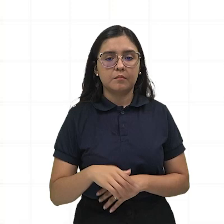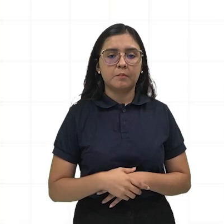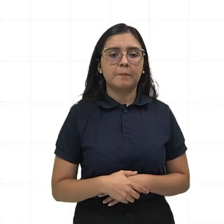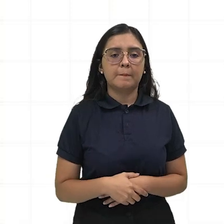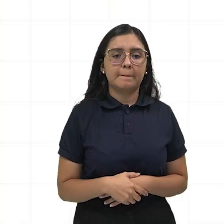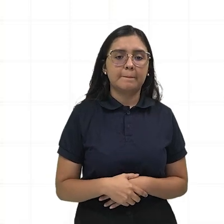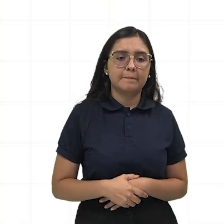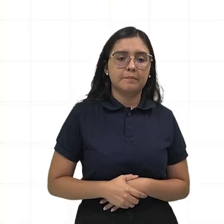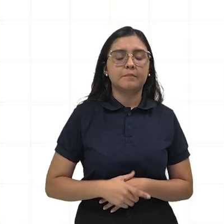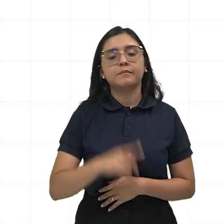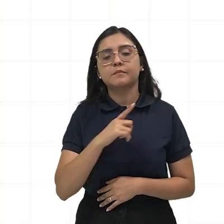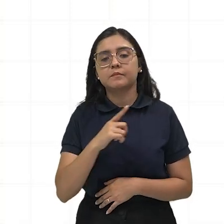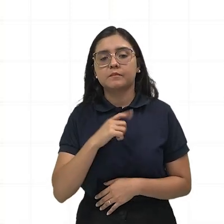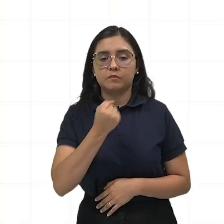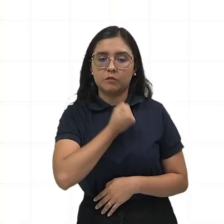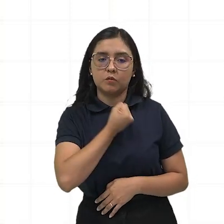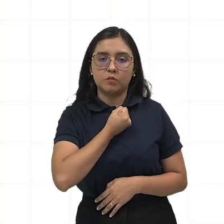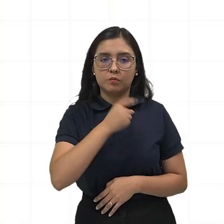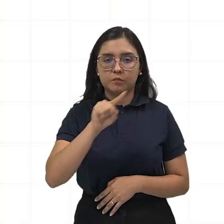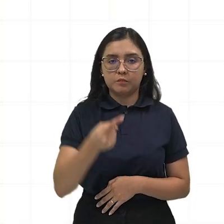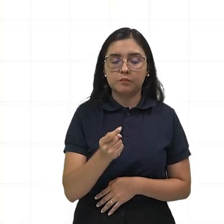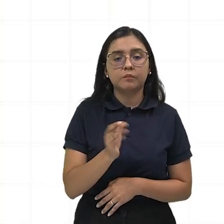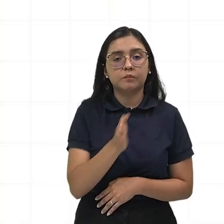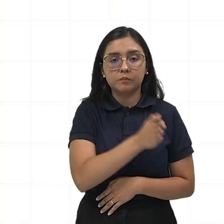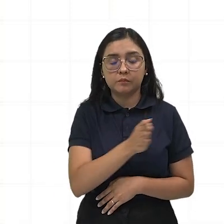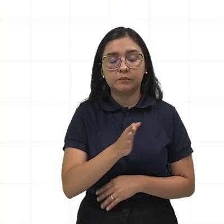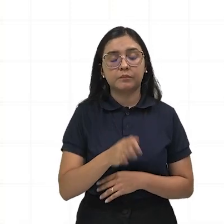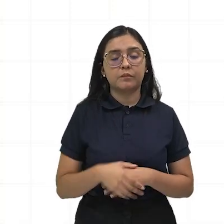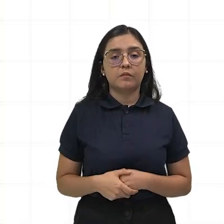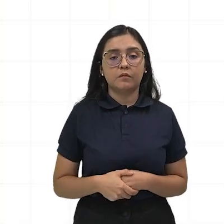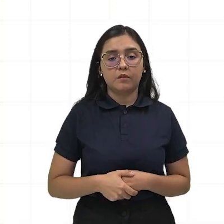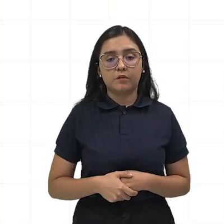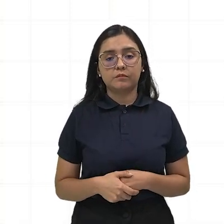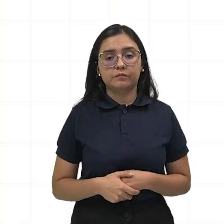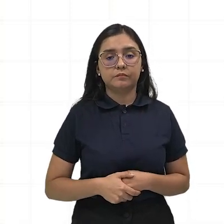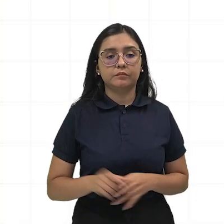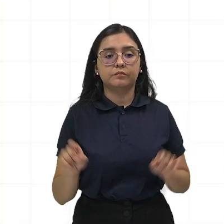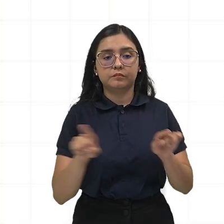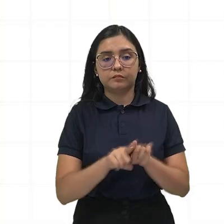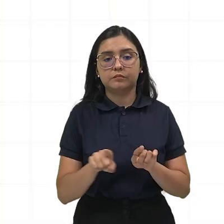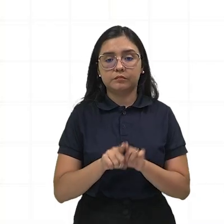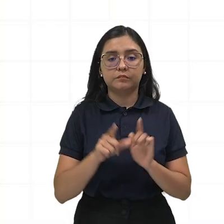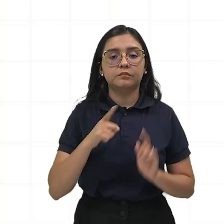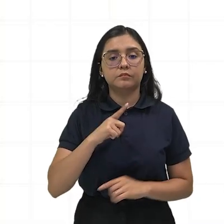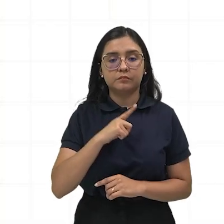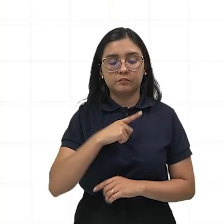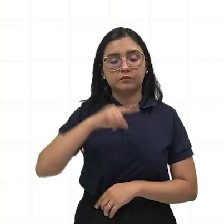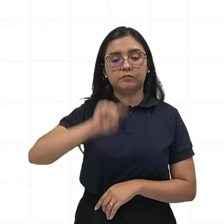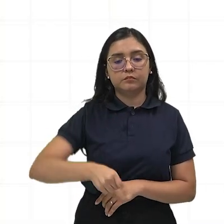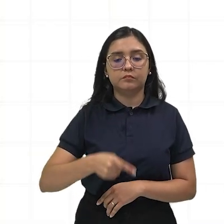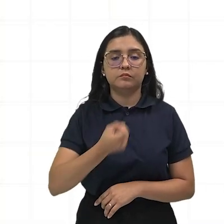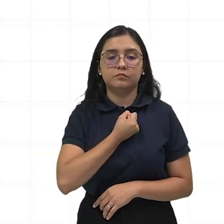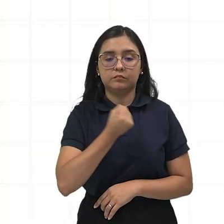possuir uma parte inteira, uma parte